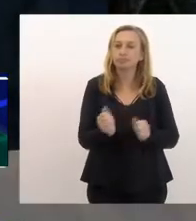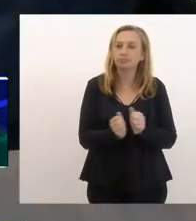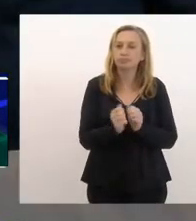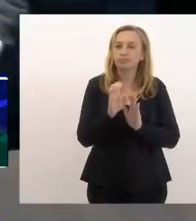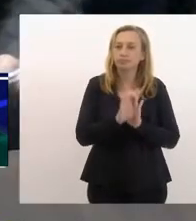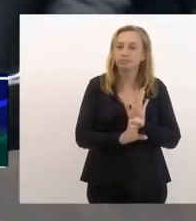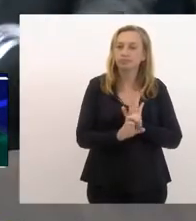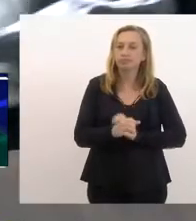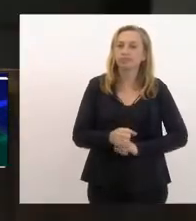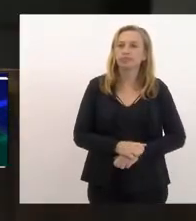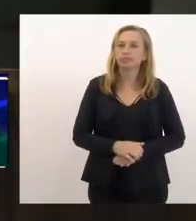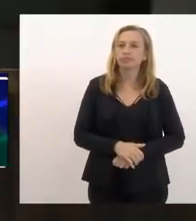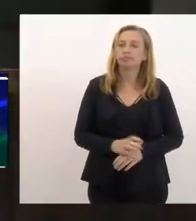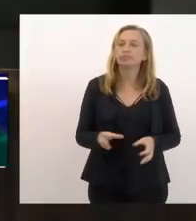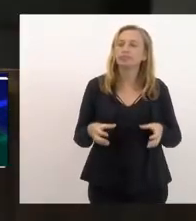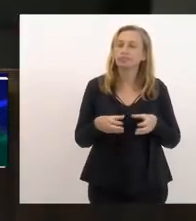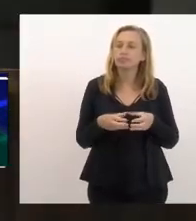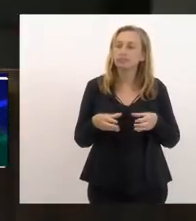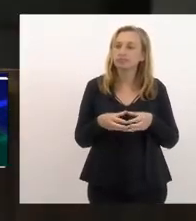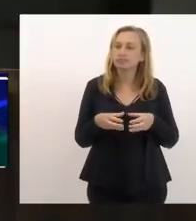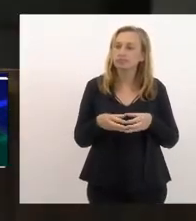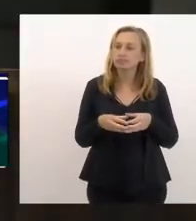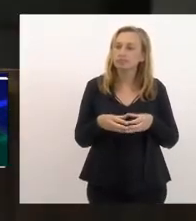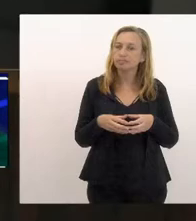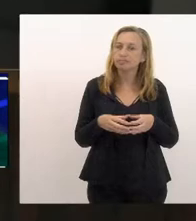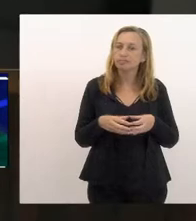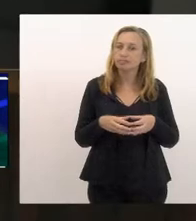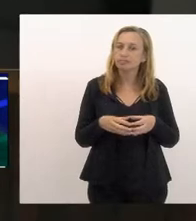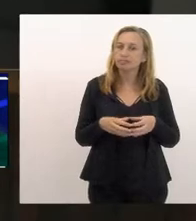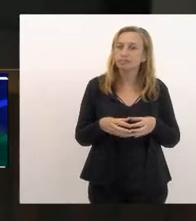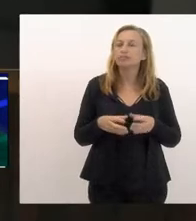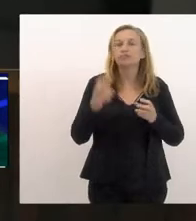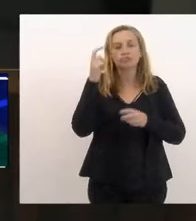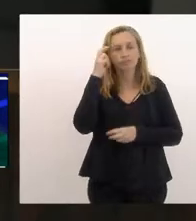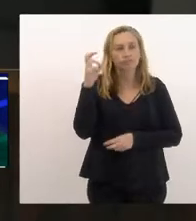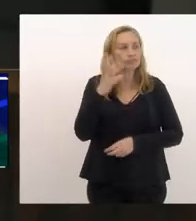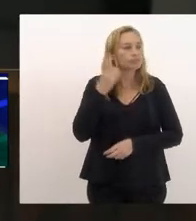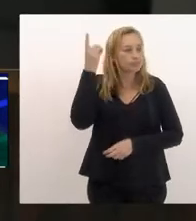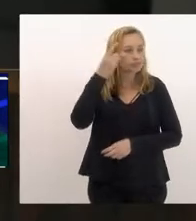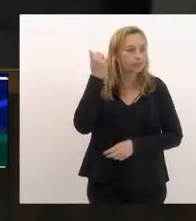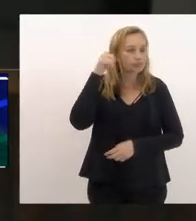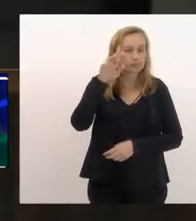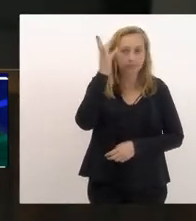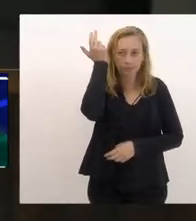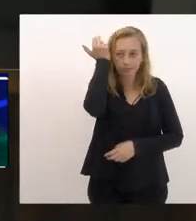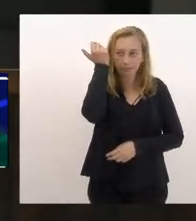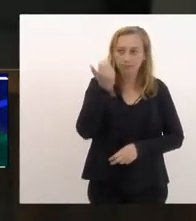emenda. Pela Comissão de Cultura, deputado Eliomar Coelho.